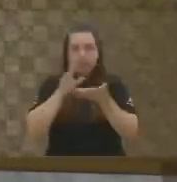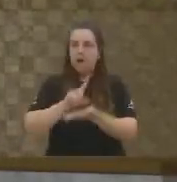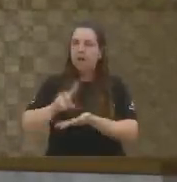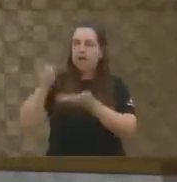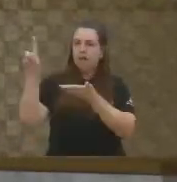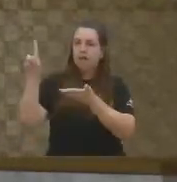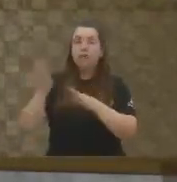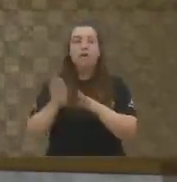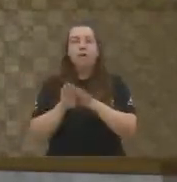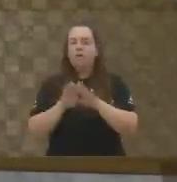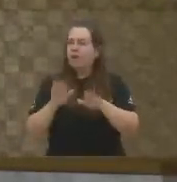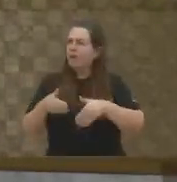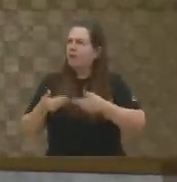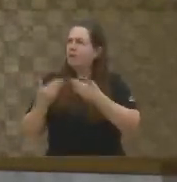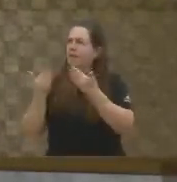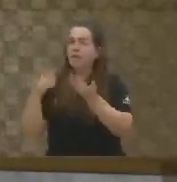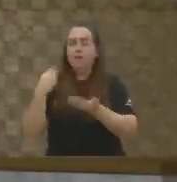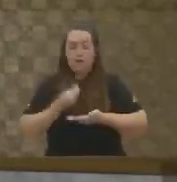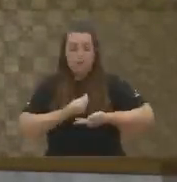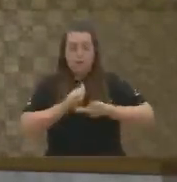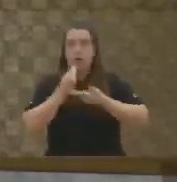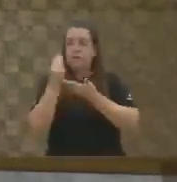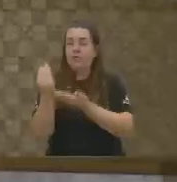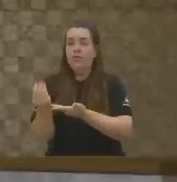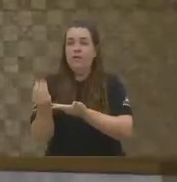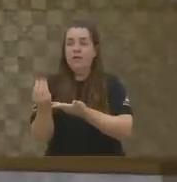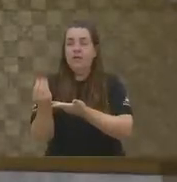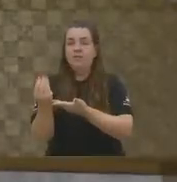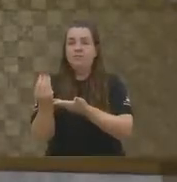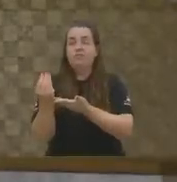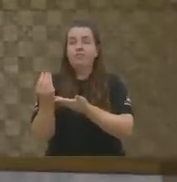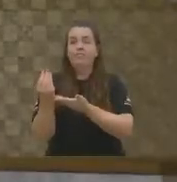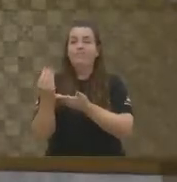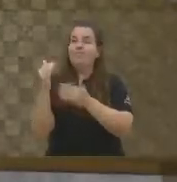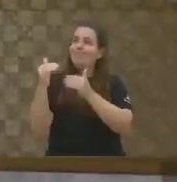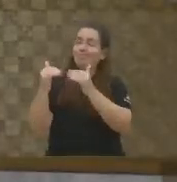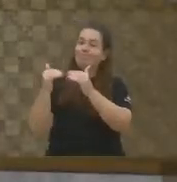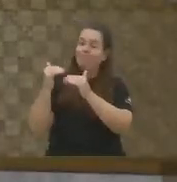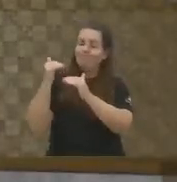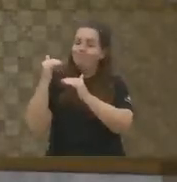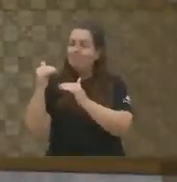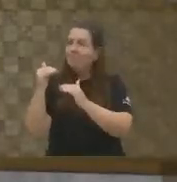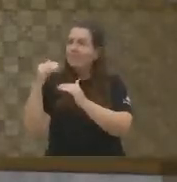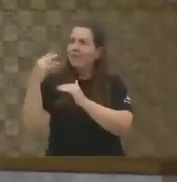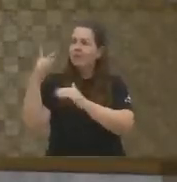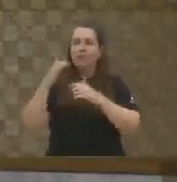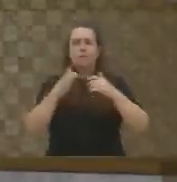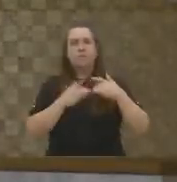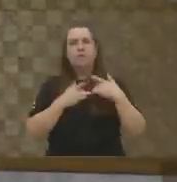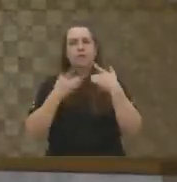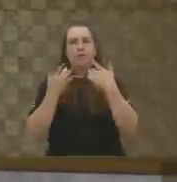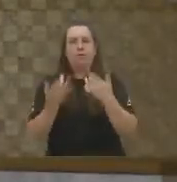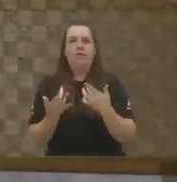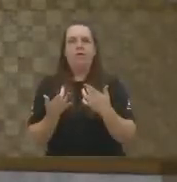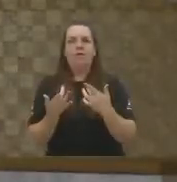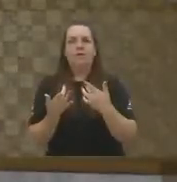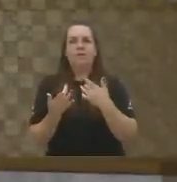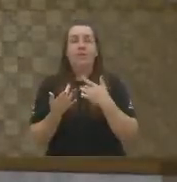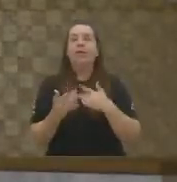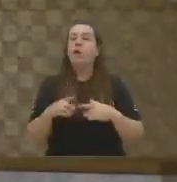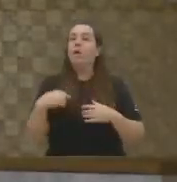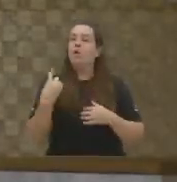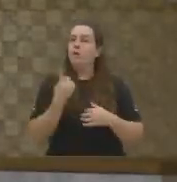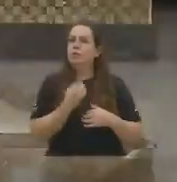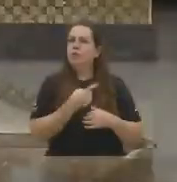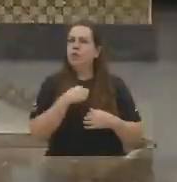e colocar toda a nossa vida sob a sua misericórdia. Quando